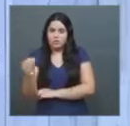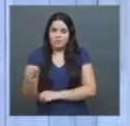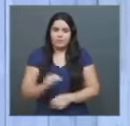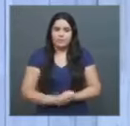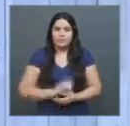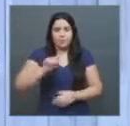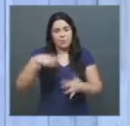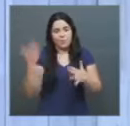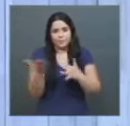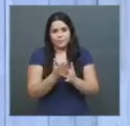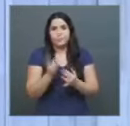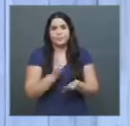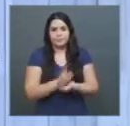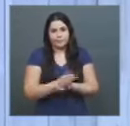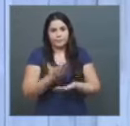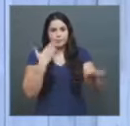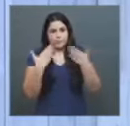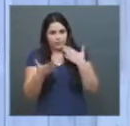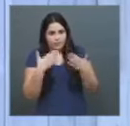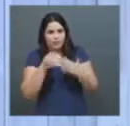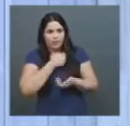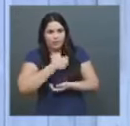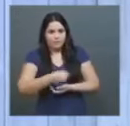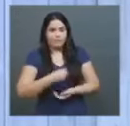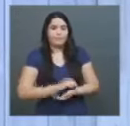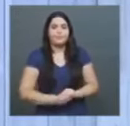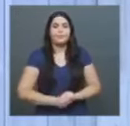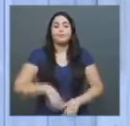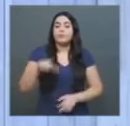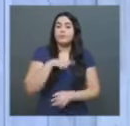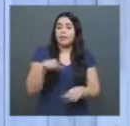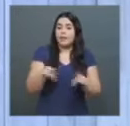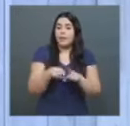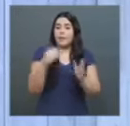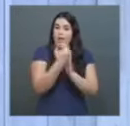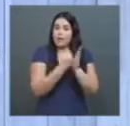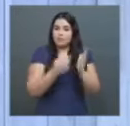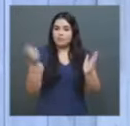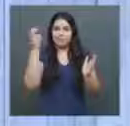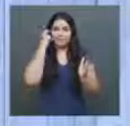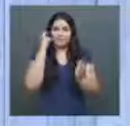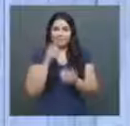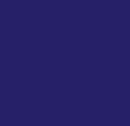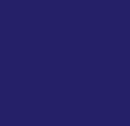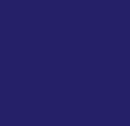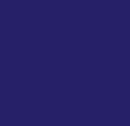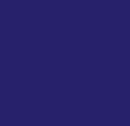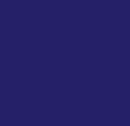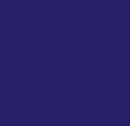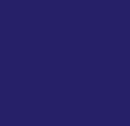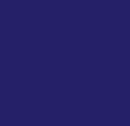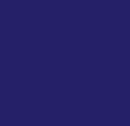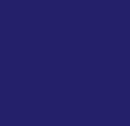996-39-7880. No próximo bloco, a gente continua a nossa entrevista e tem ainda a agenda cultural do fim de semana. Já voltamos.